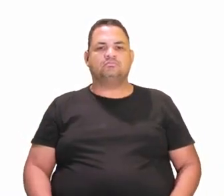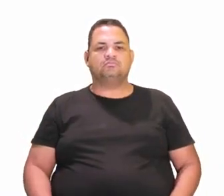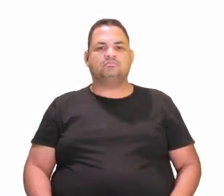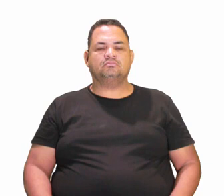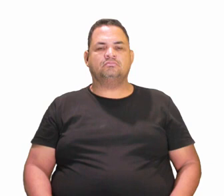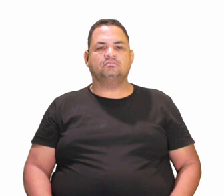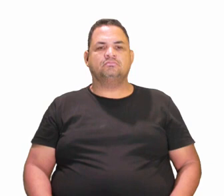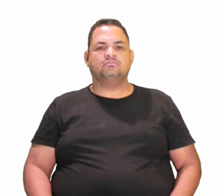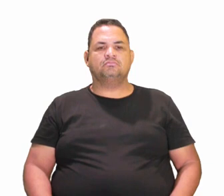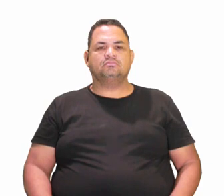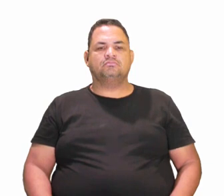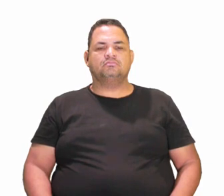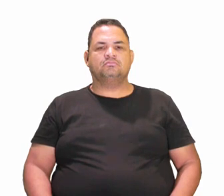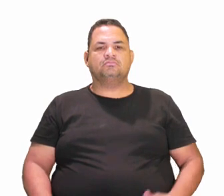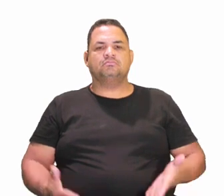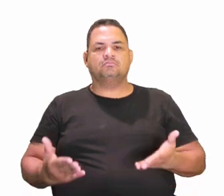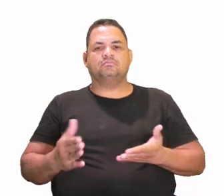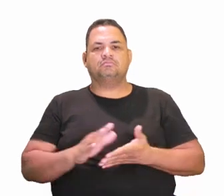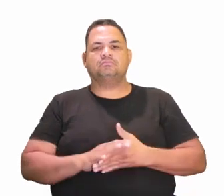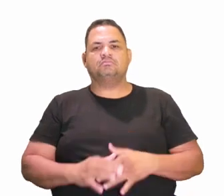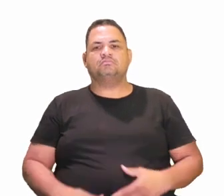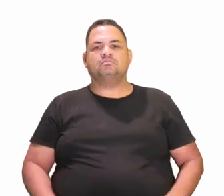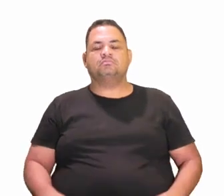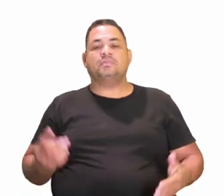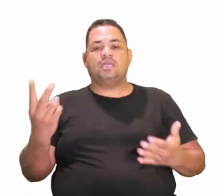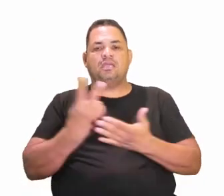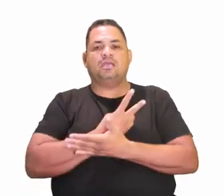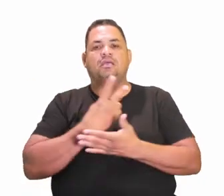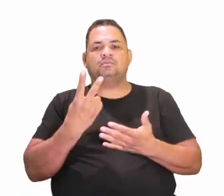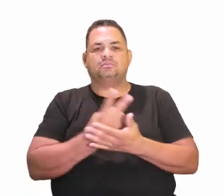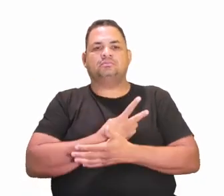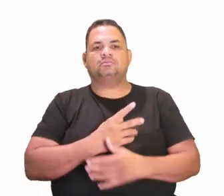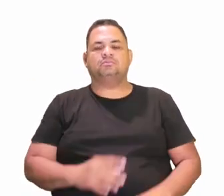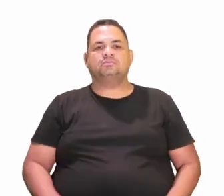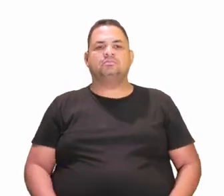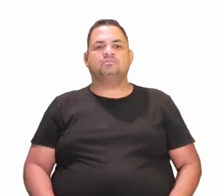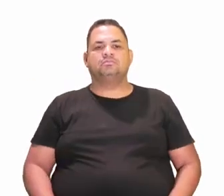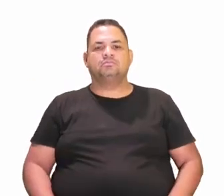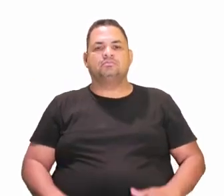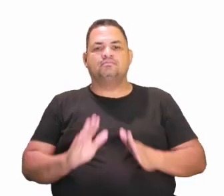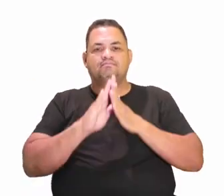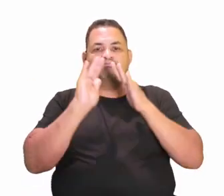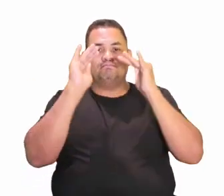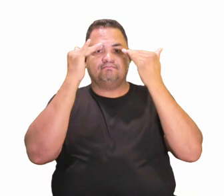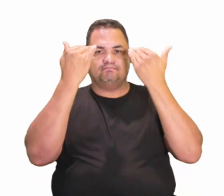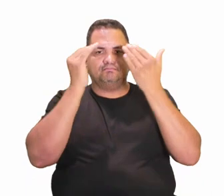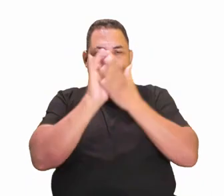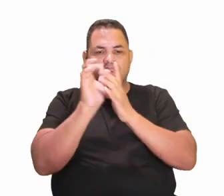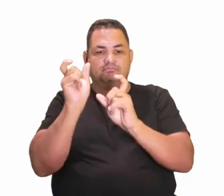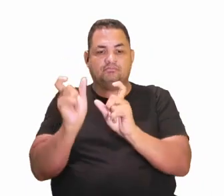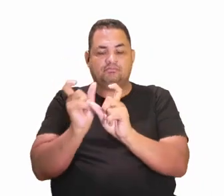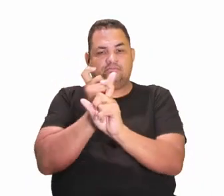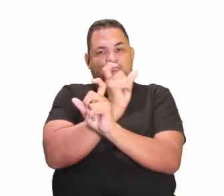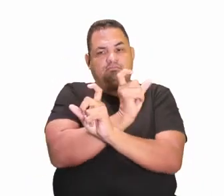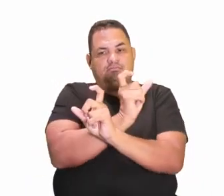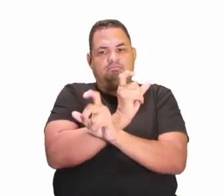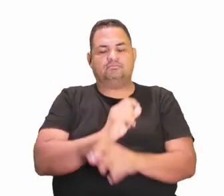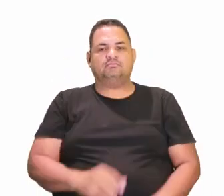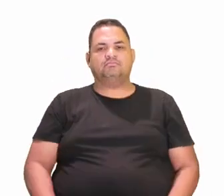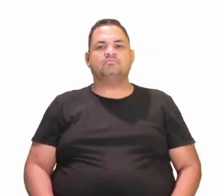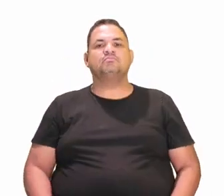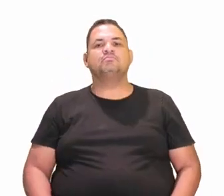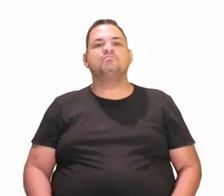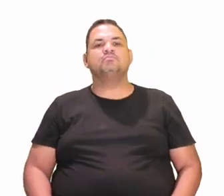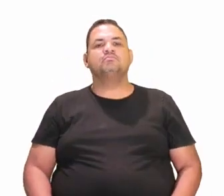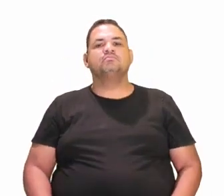certo? E aí você presta atenção, ó, que é incorreta. Presta atenção nesse prefixo que vem, porque muita gente